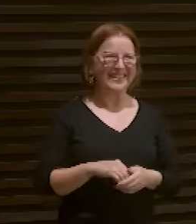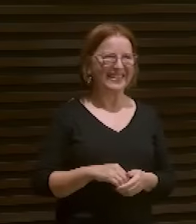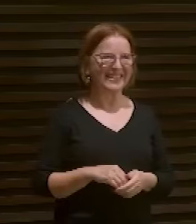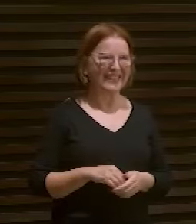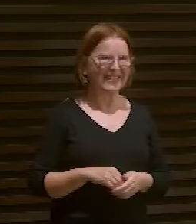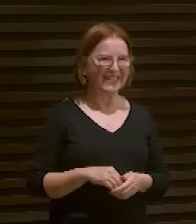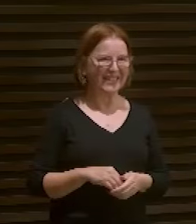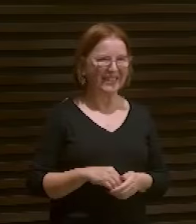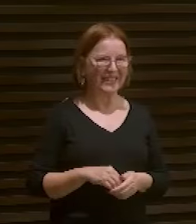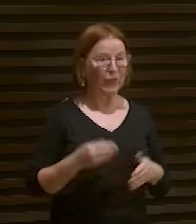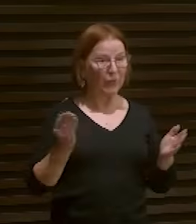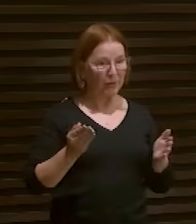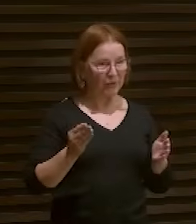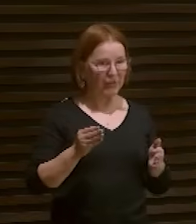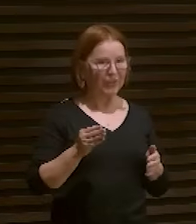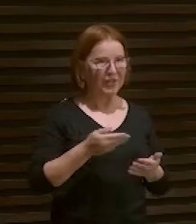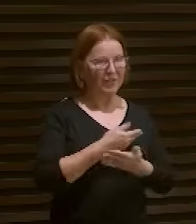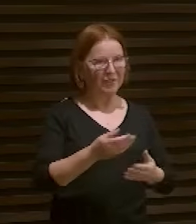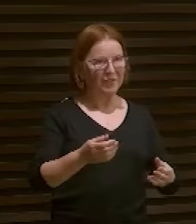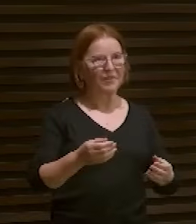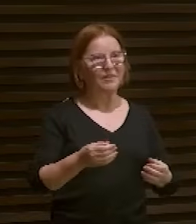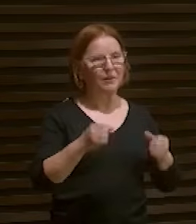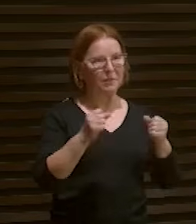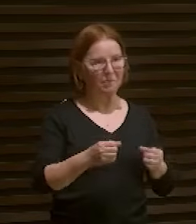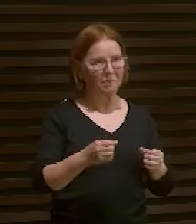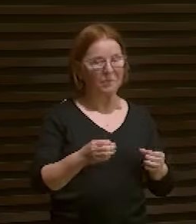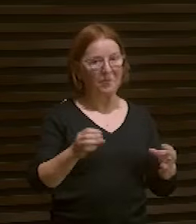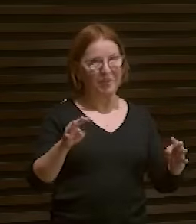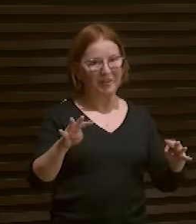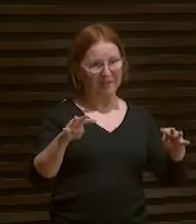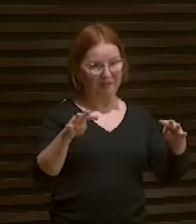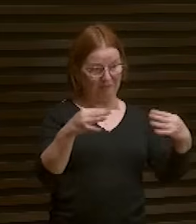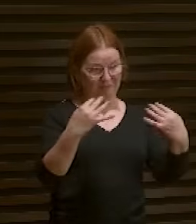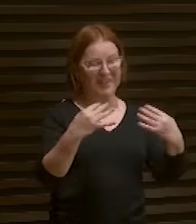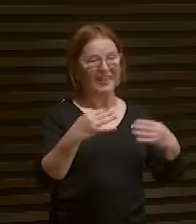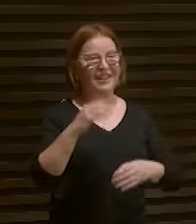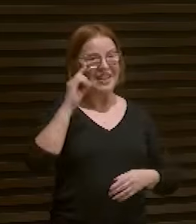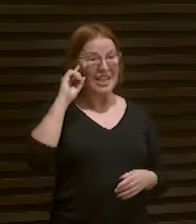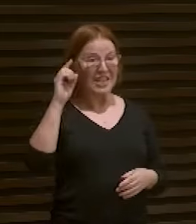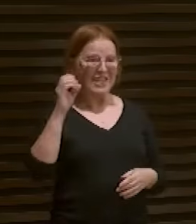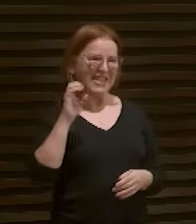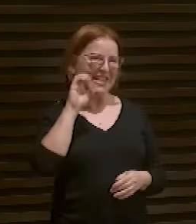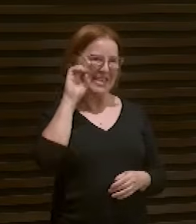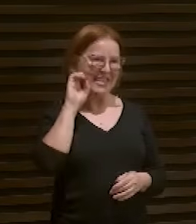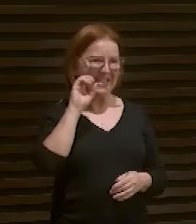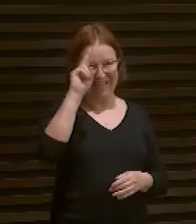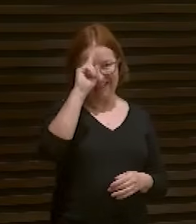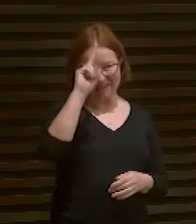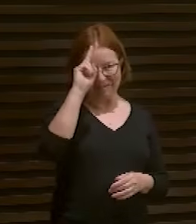hoje, como vocês podem ver, é dia de ceia. Hoje é dia de